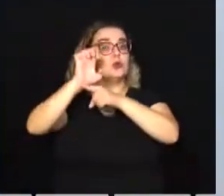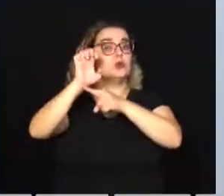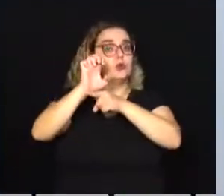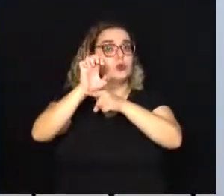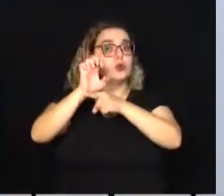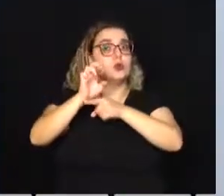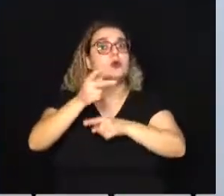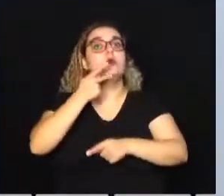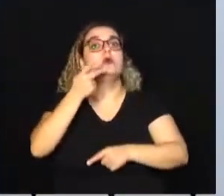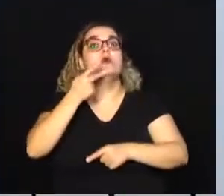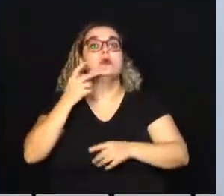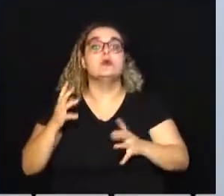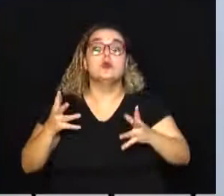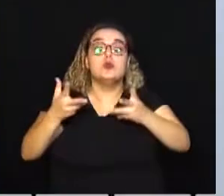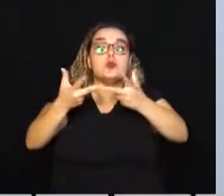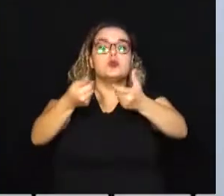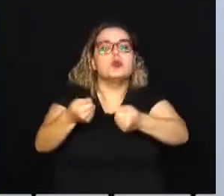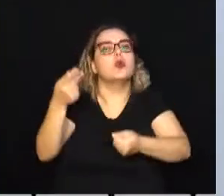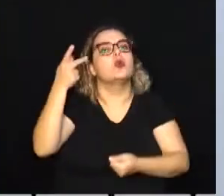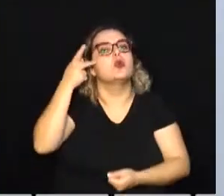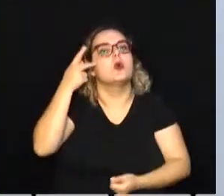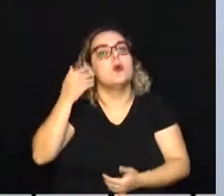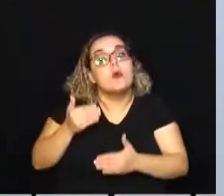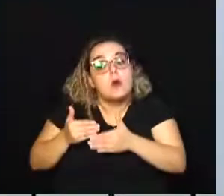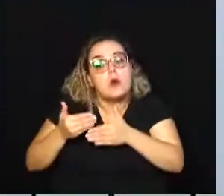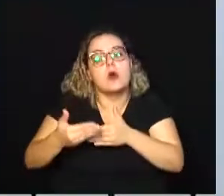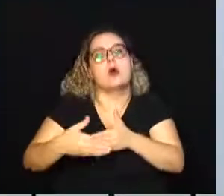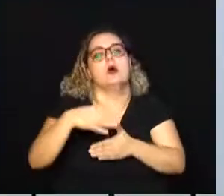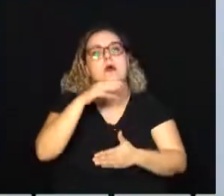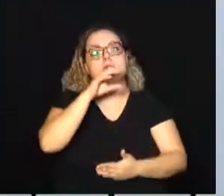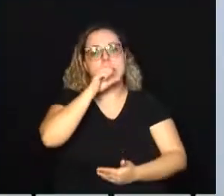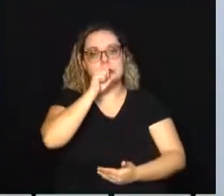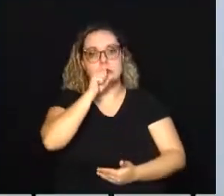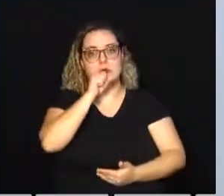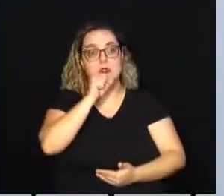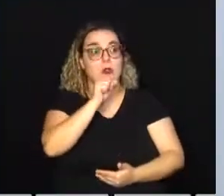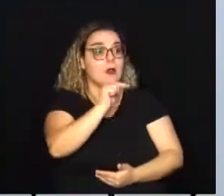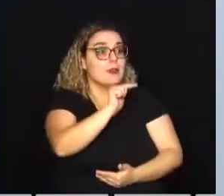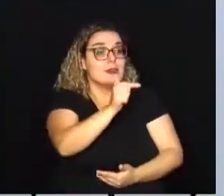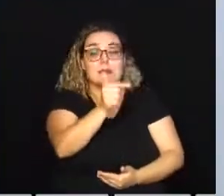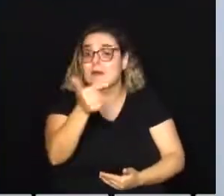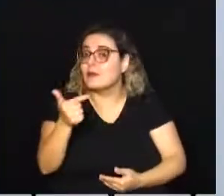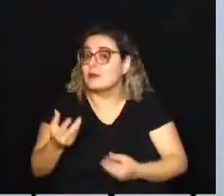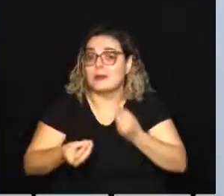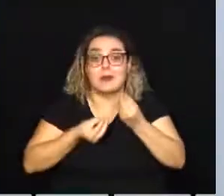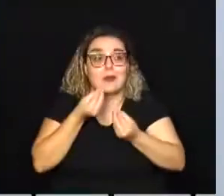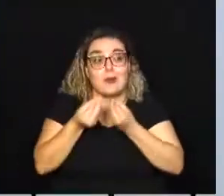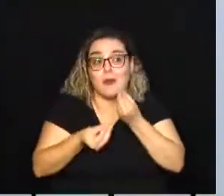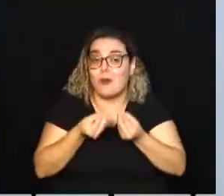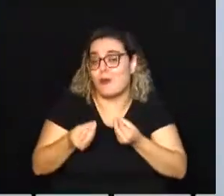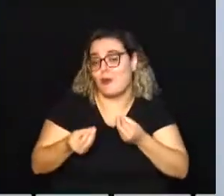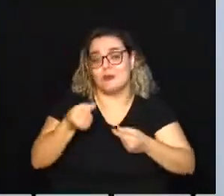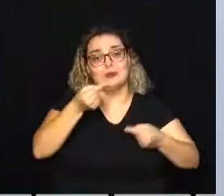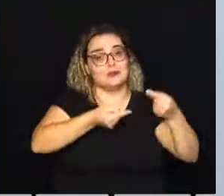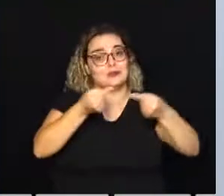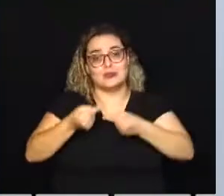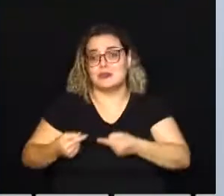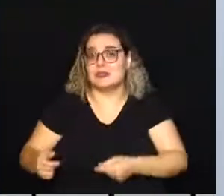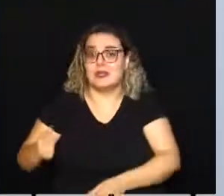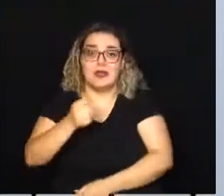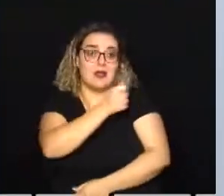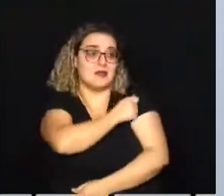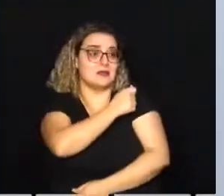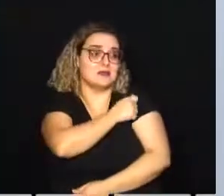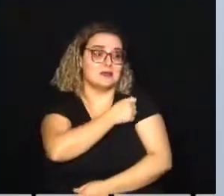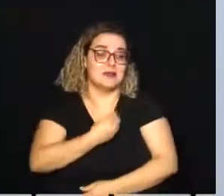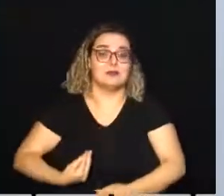a partir do sábado, não há que se discutir a volta das aulas presenciais. Seria, na